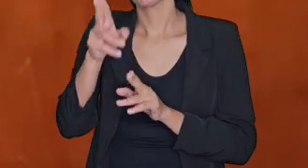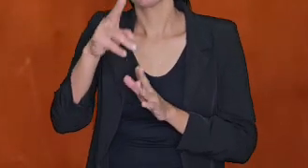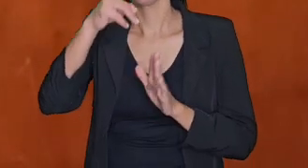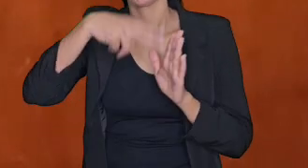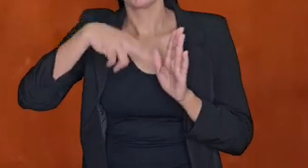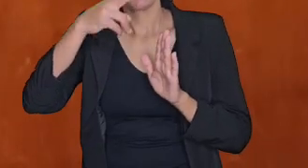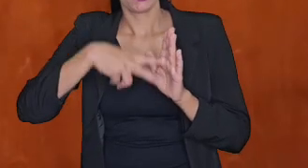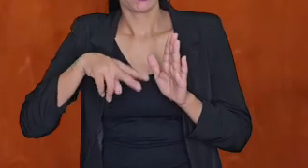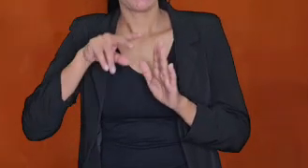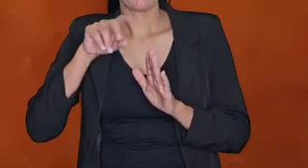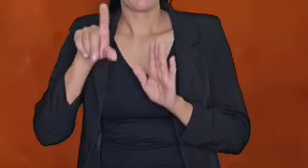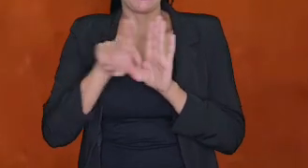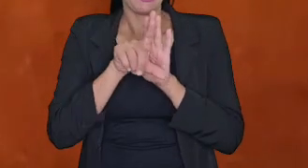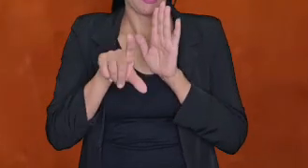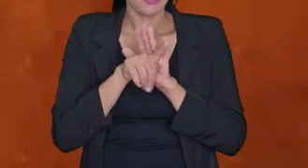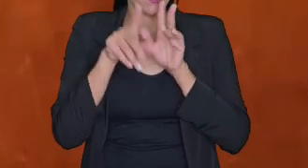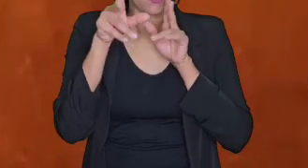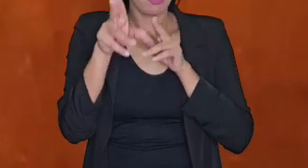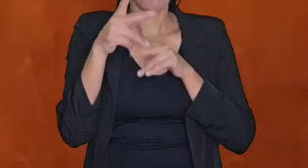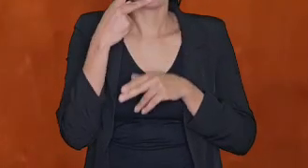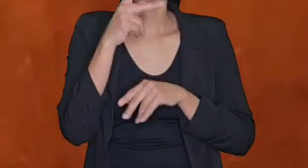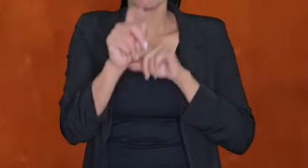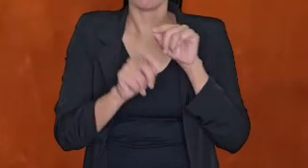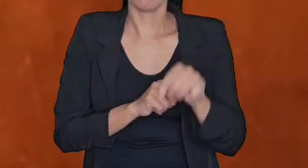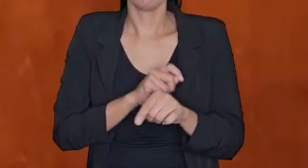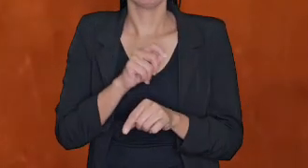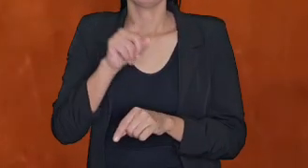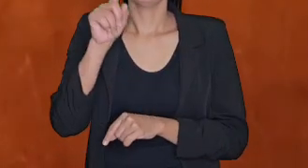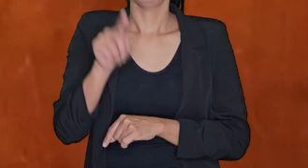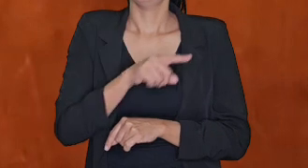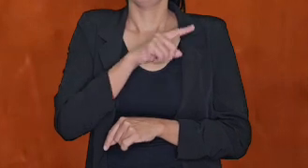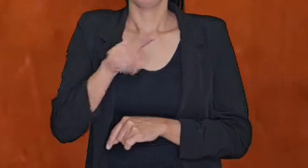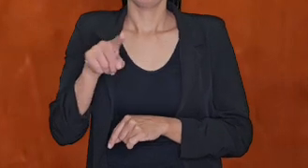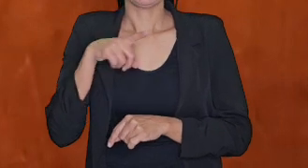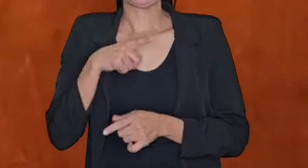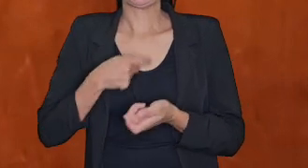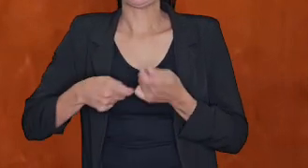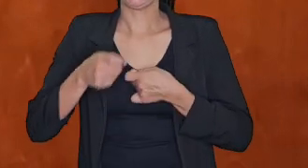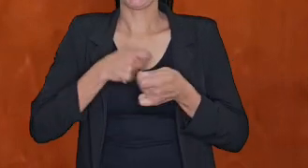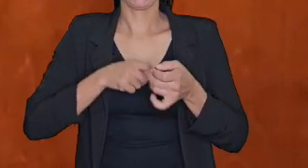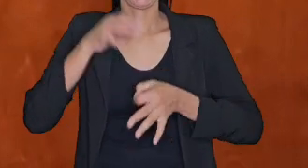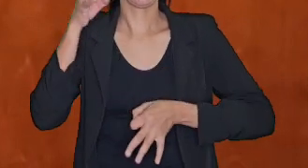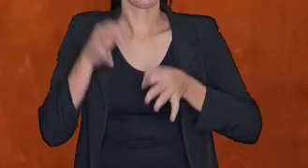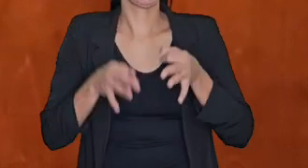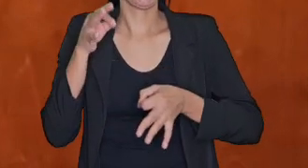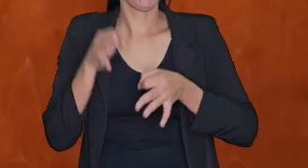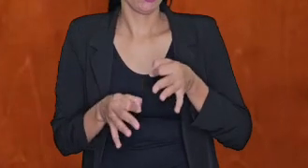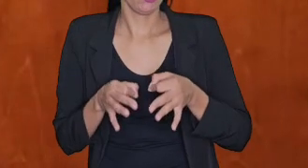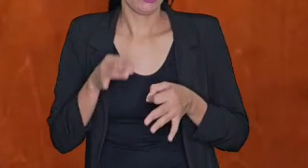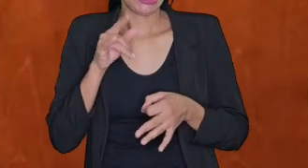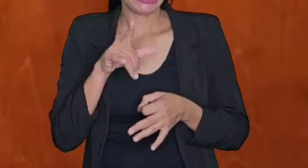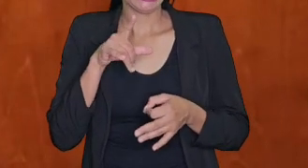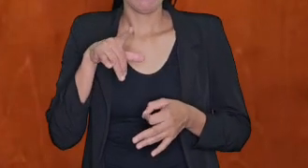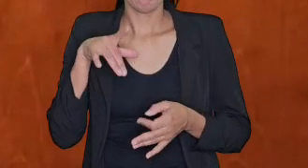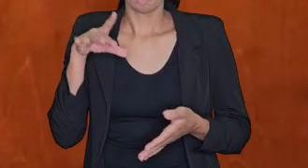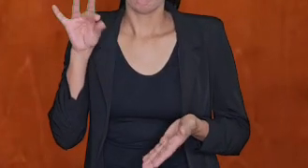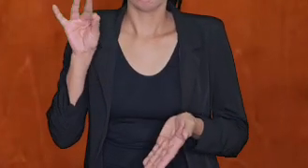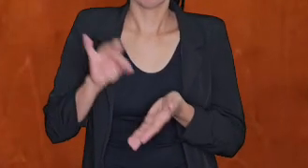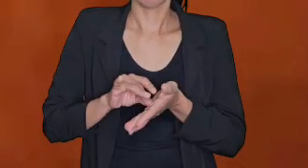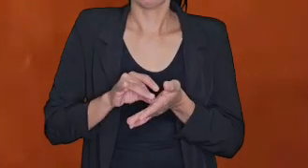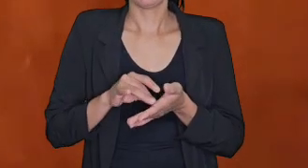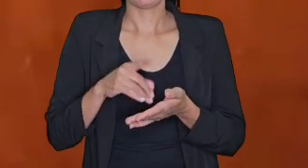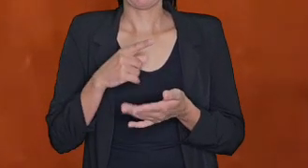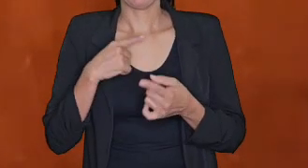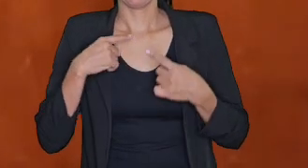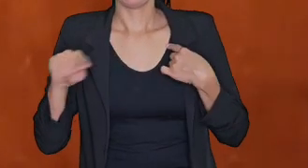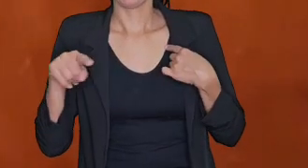negativa, e o 48, da mesma Lei 8.212, ele é muito feroz, porque ele diz: é nulo o negócio jurídico